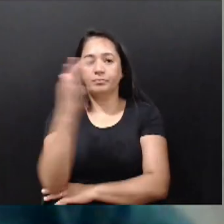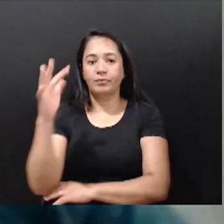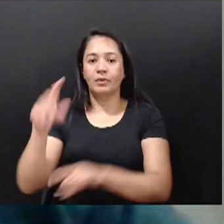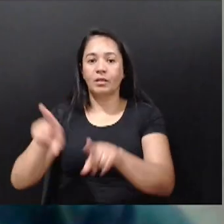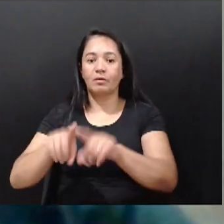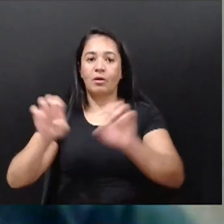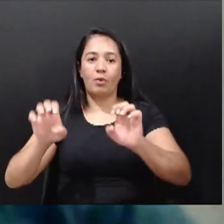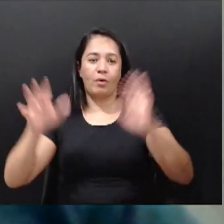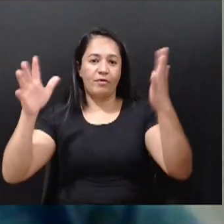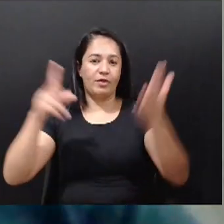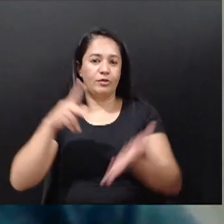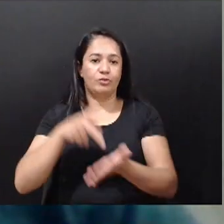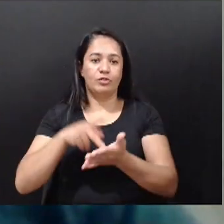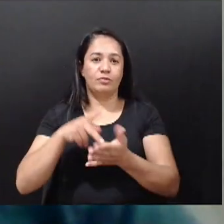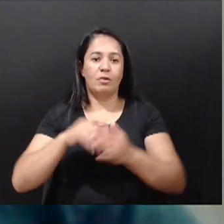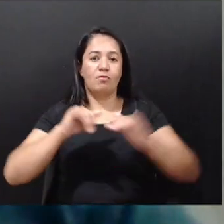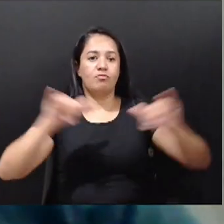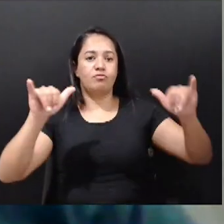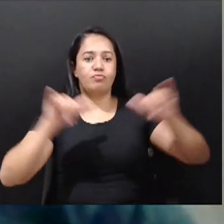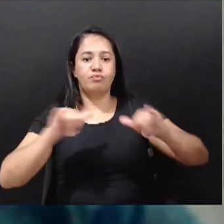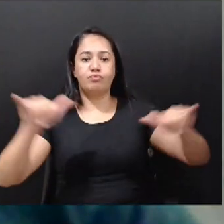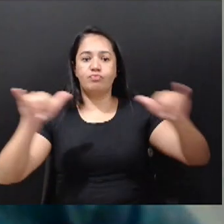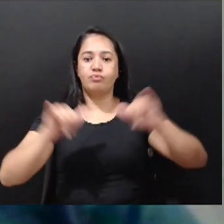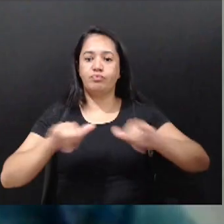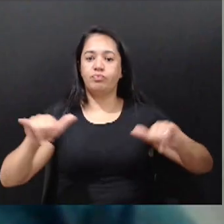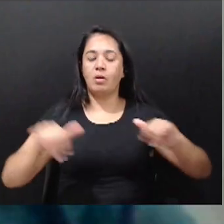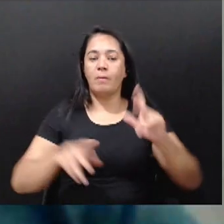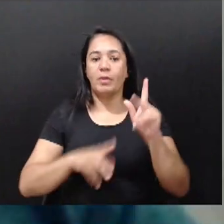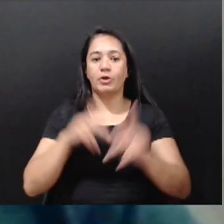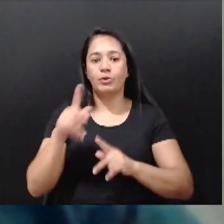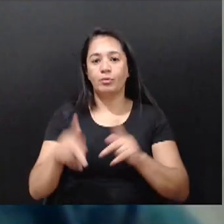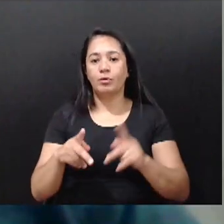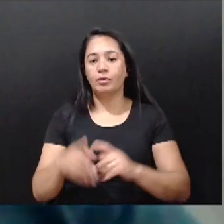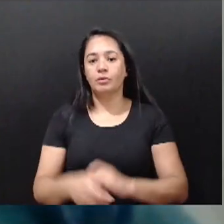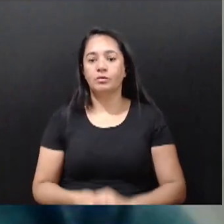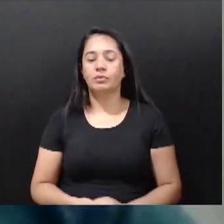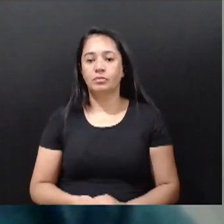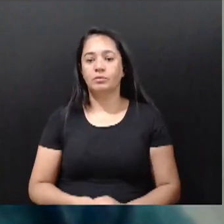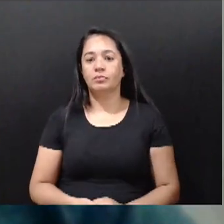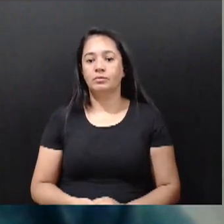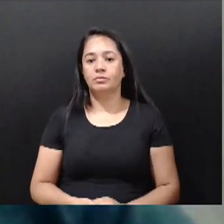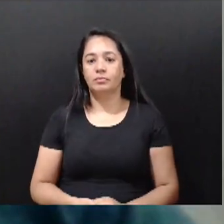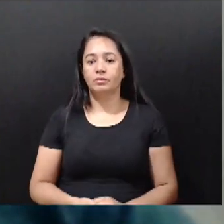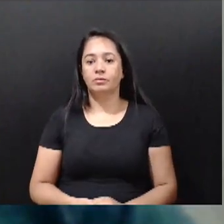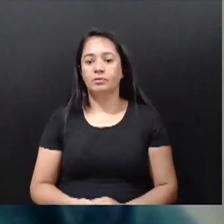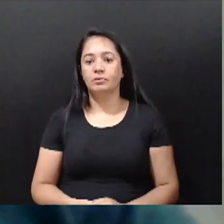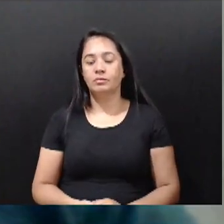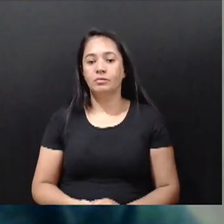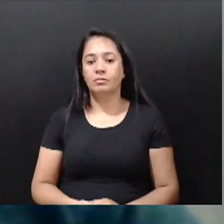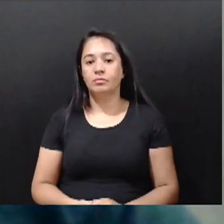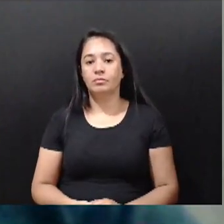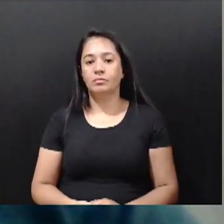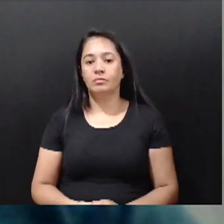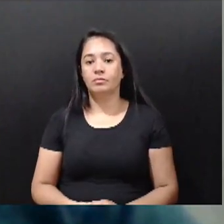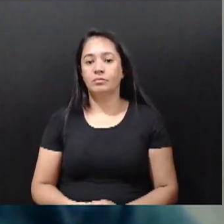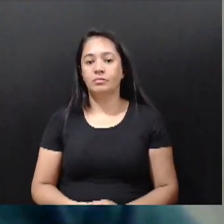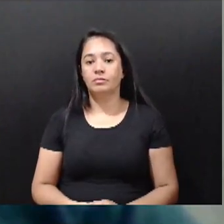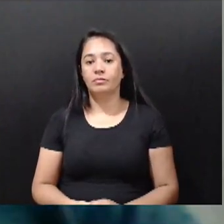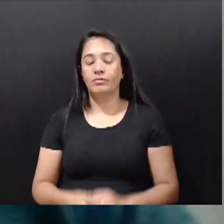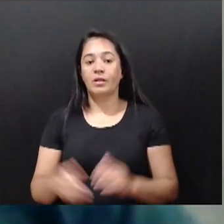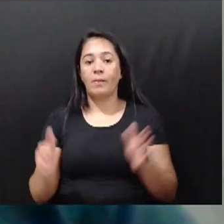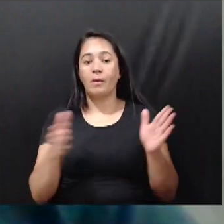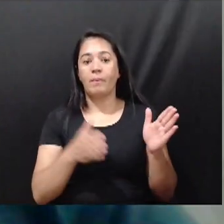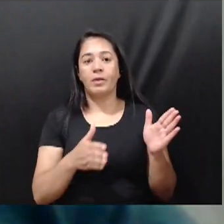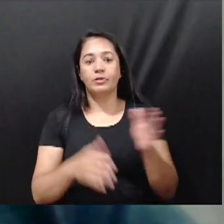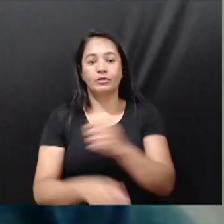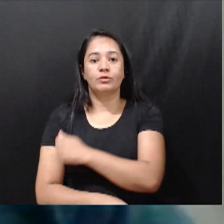poder divulgar bastante para a população essa questão. E por parte dos alunos, né, foi bem bacana porque